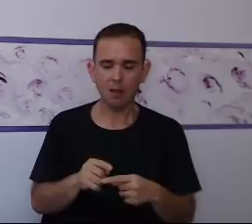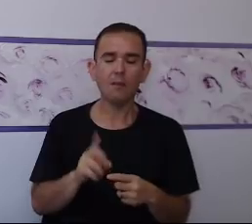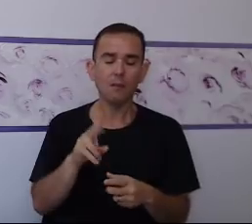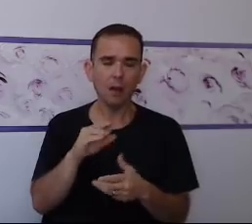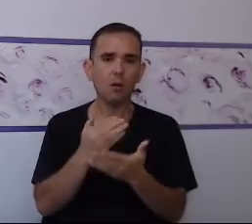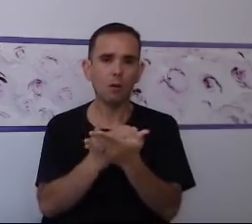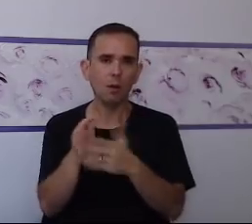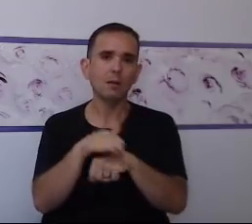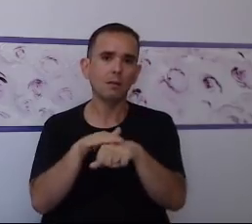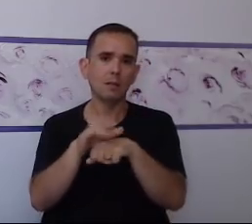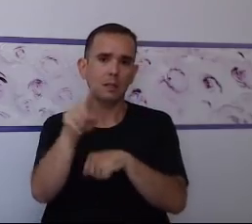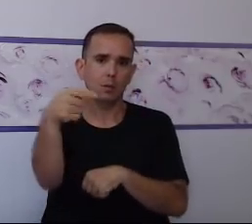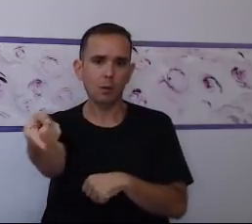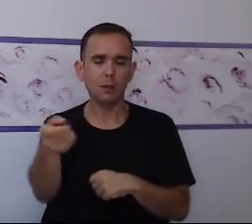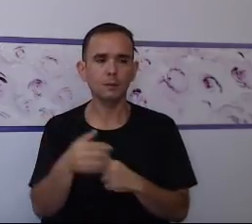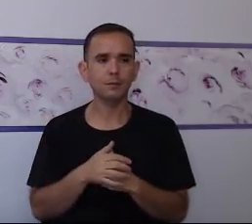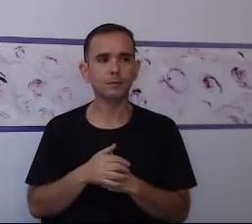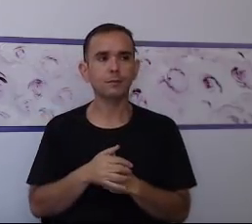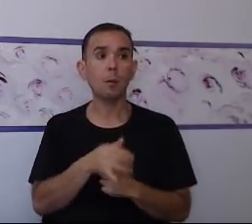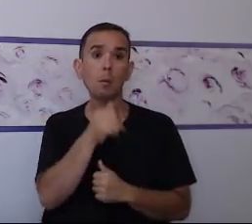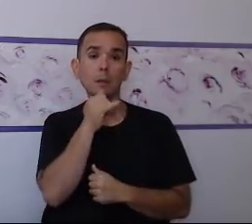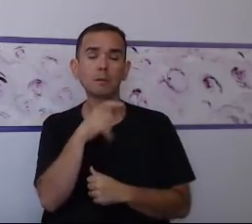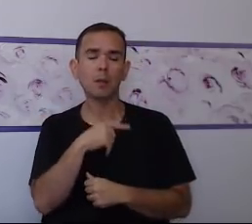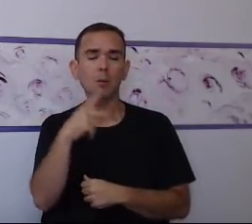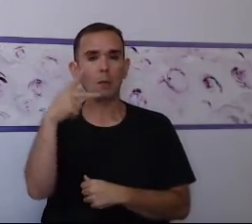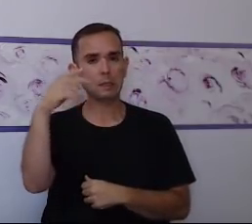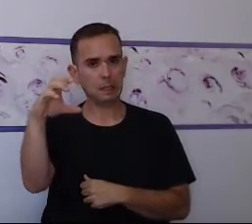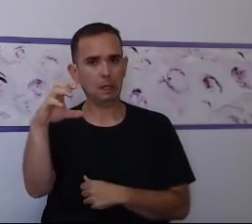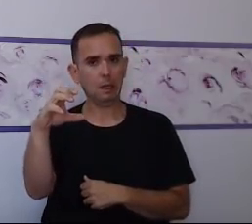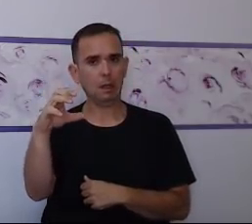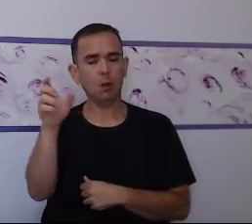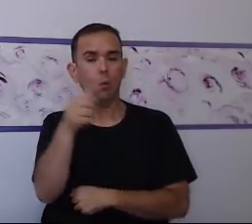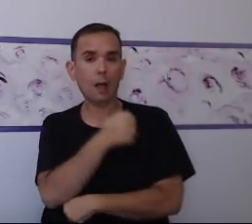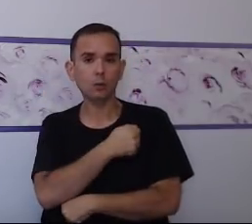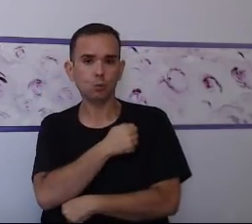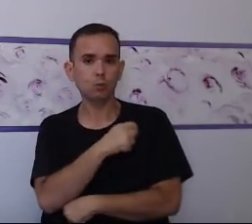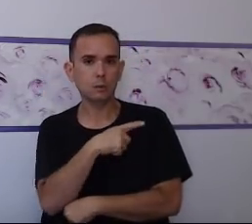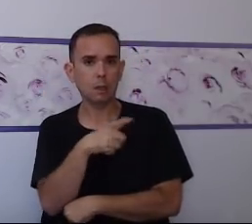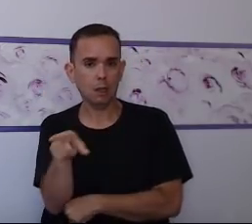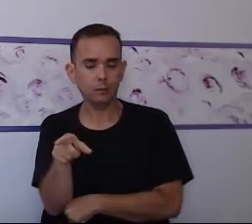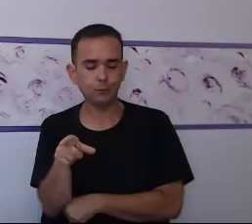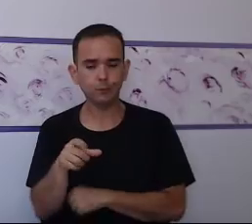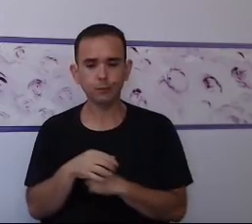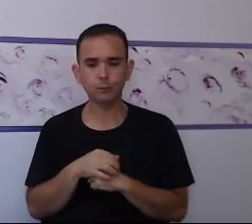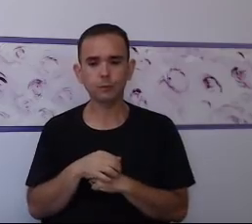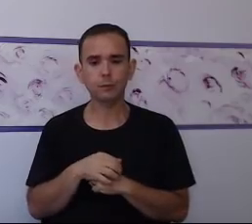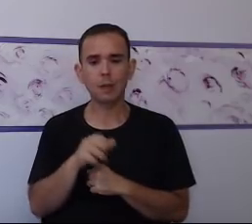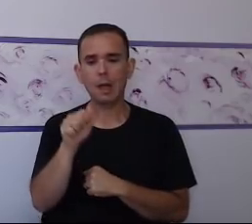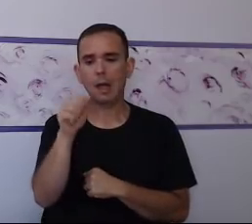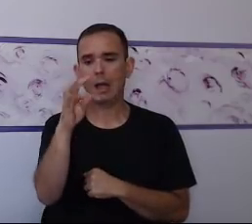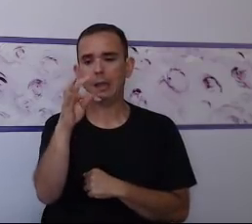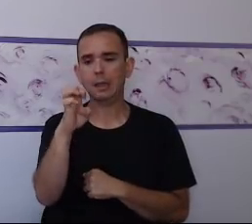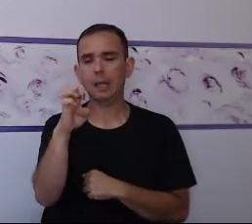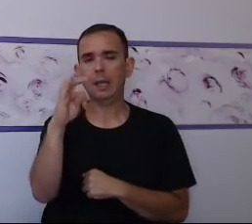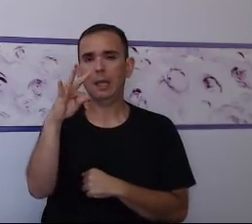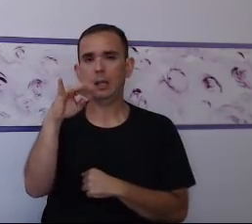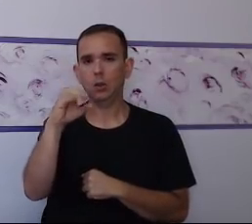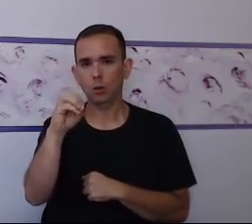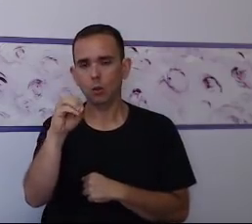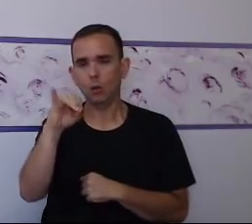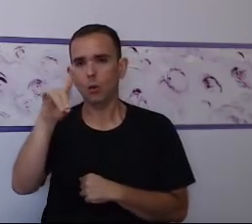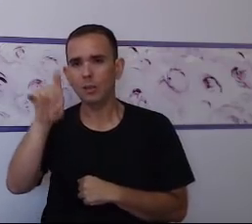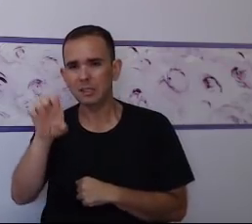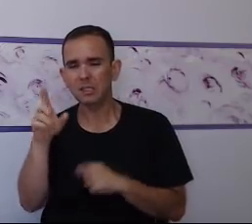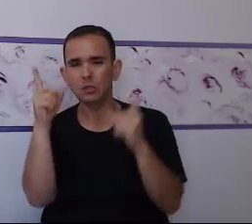frente. Então, vamos supor que eu tenho um PC, né, um aluno com paralisia cerebral da forma tetoide. Então, ele possui dificuldade